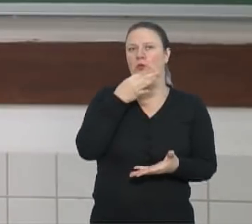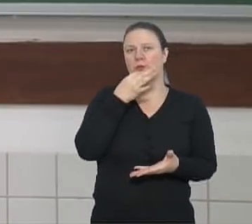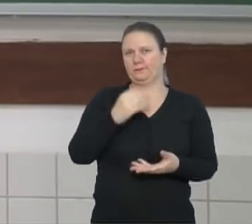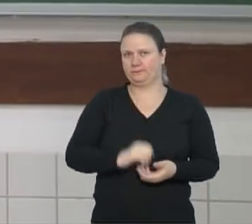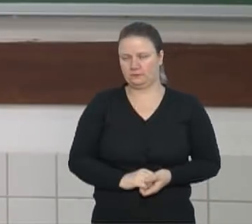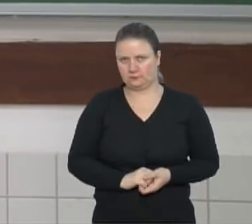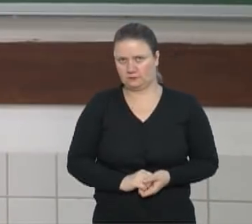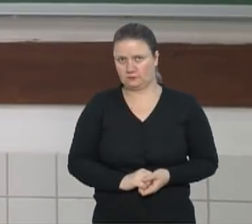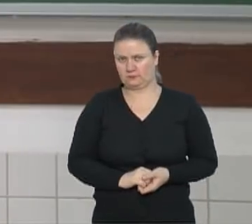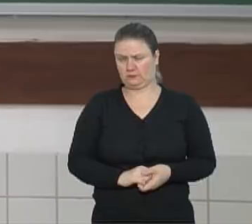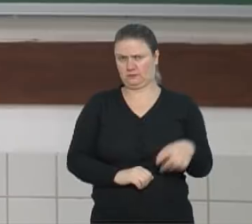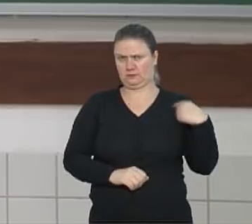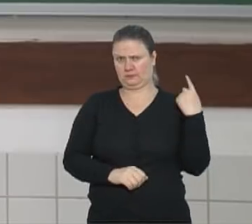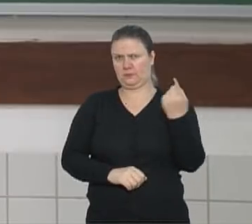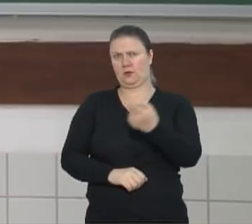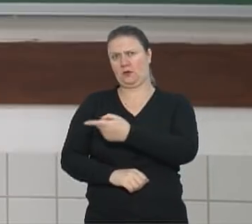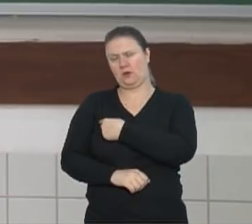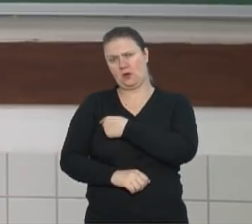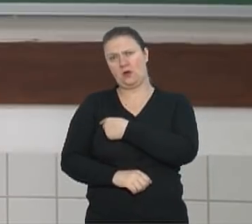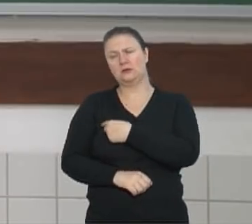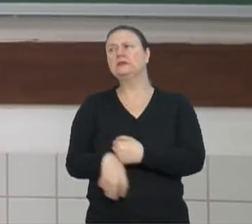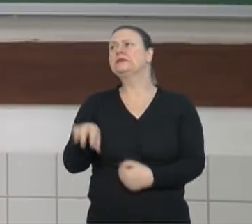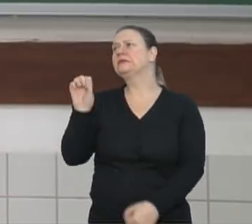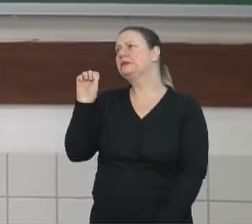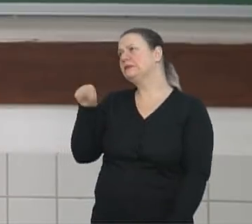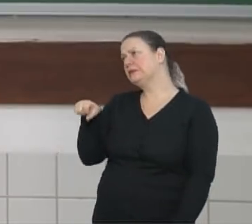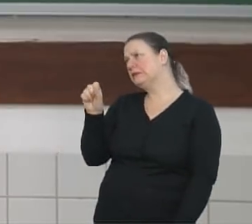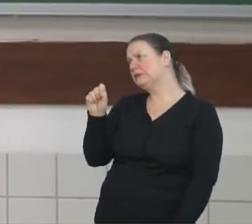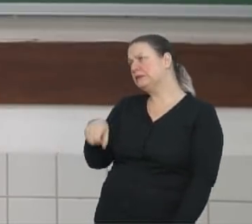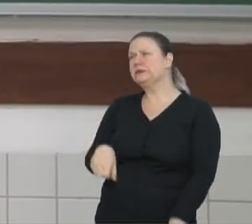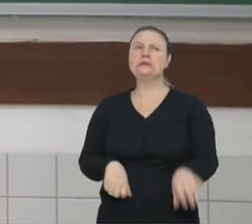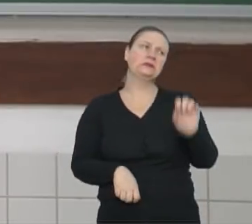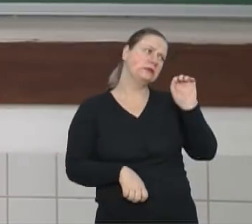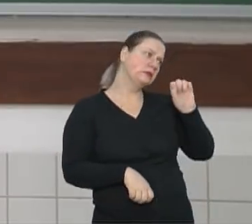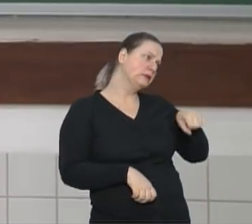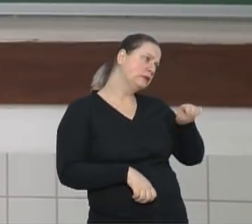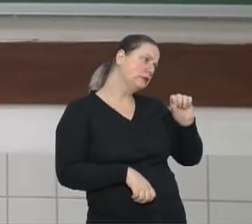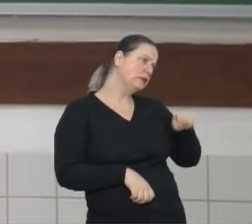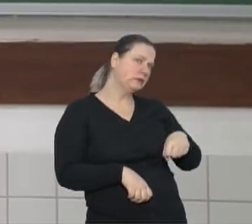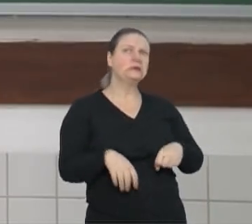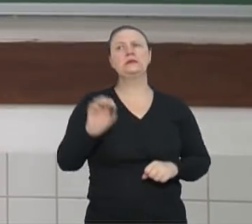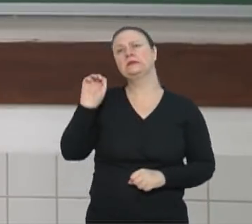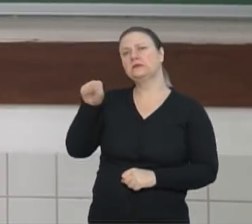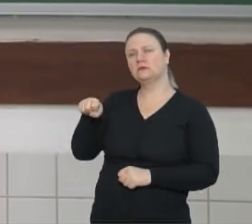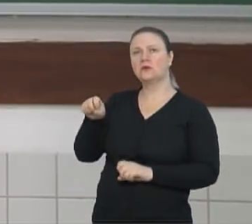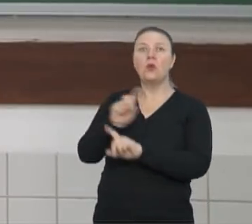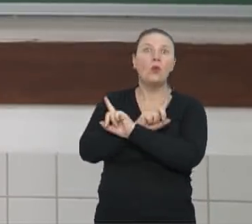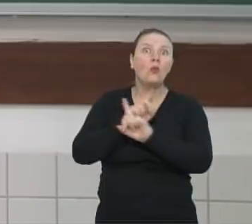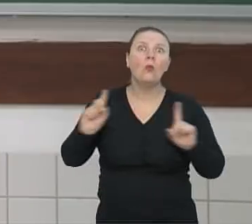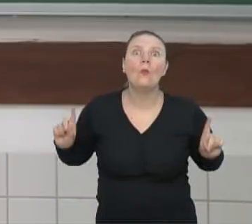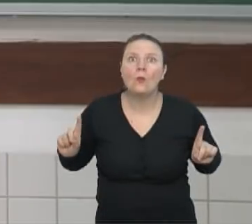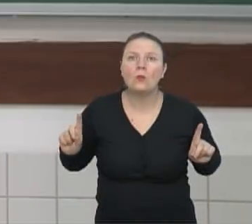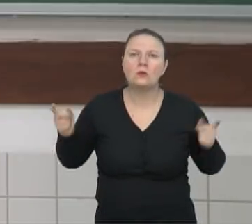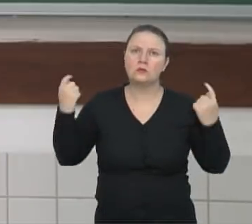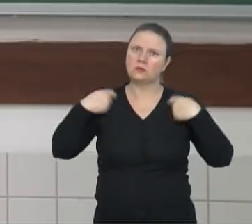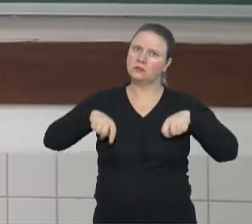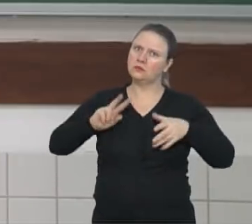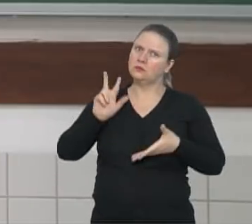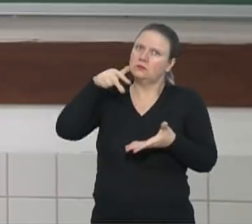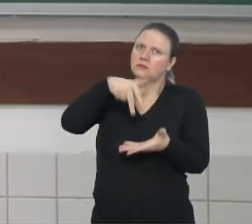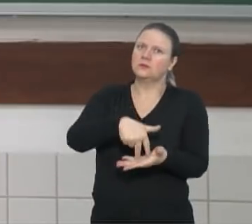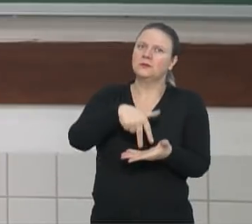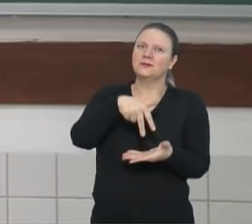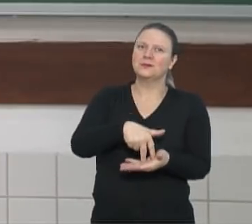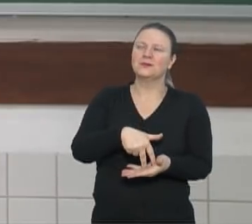não somos aquelas pessoas que tudo sim, sim, sim, sim, sim, sim, senhor. Não, não. Eu preciso